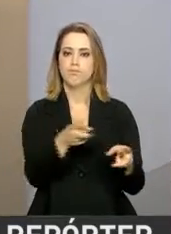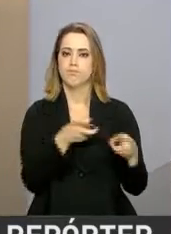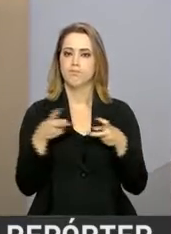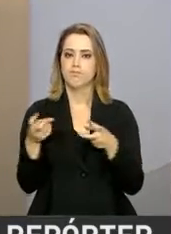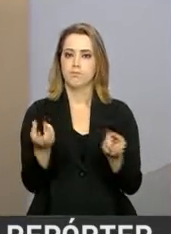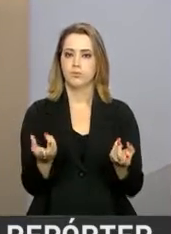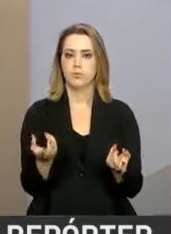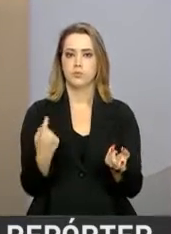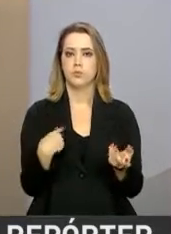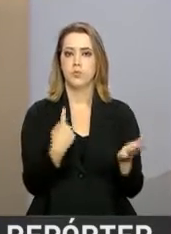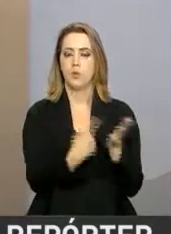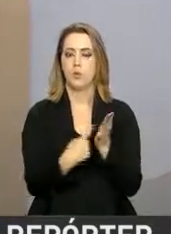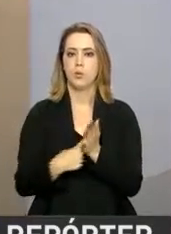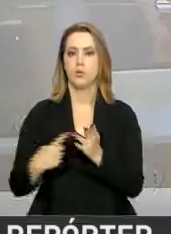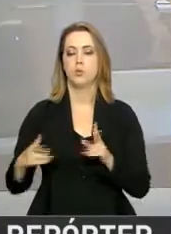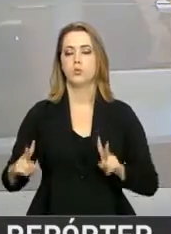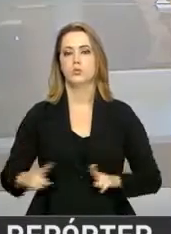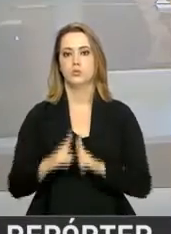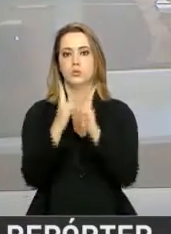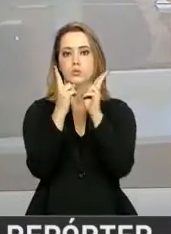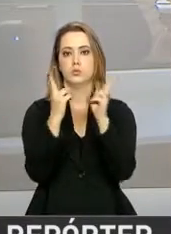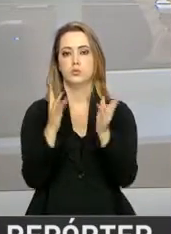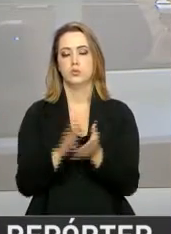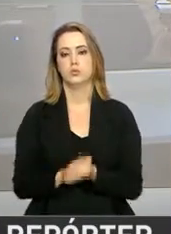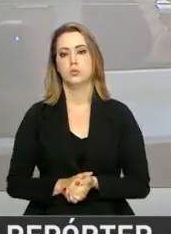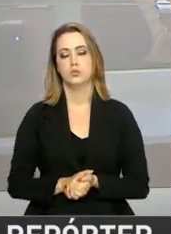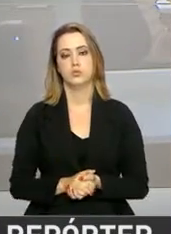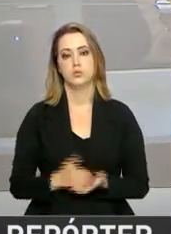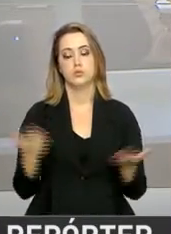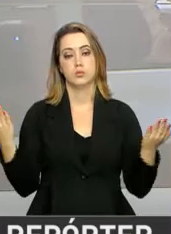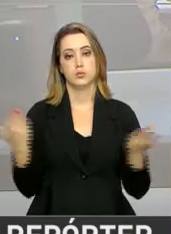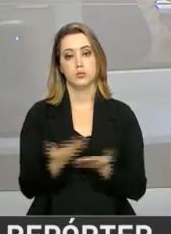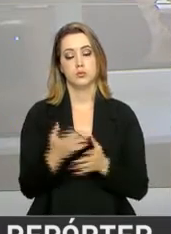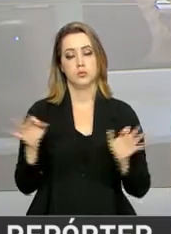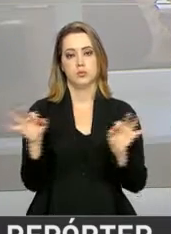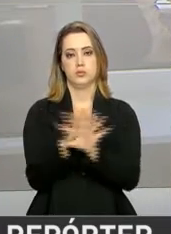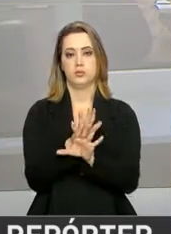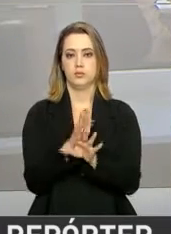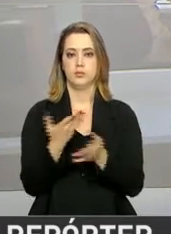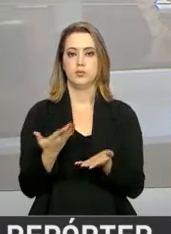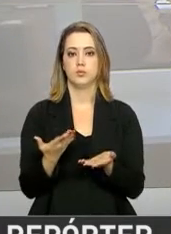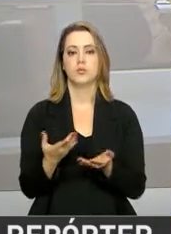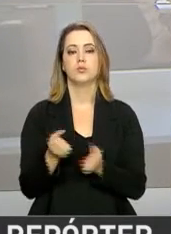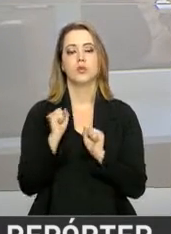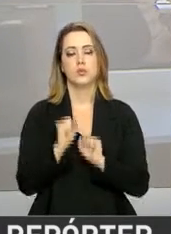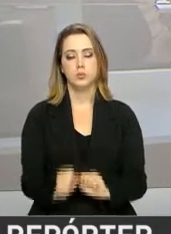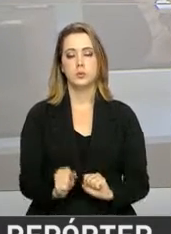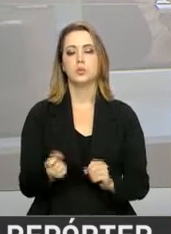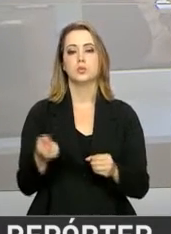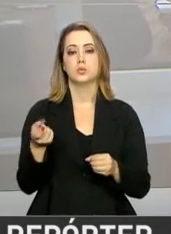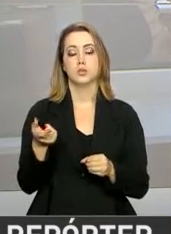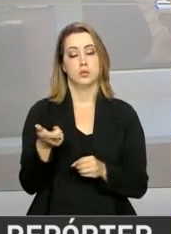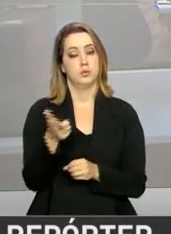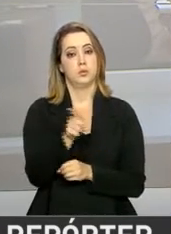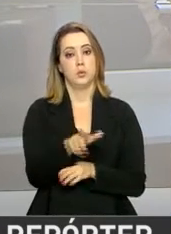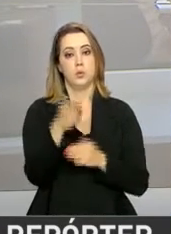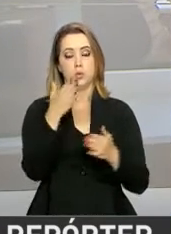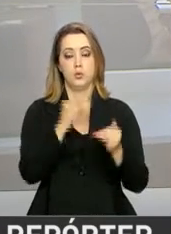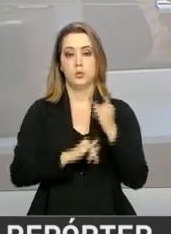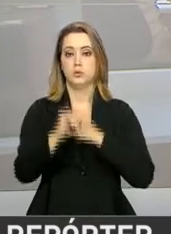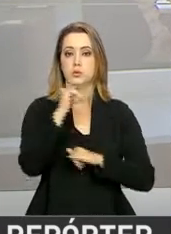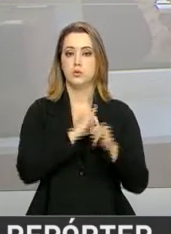do acordo de paris esta edição do repórter nbr termina aqui podemos voltar a qualquer momento com outras